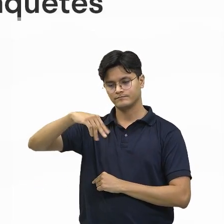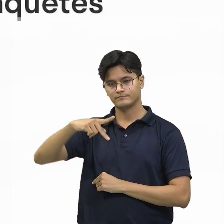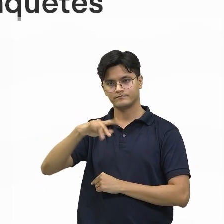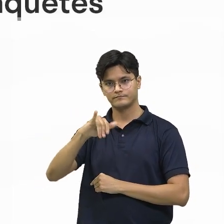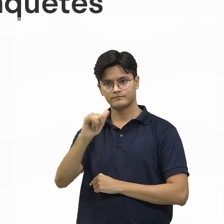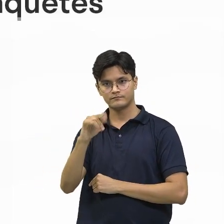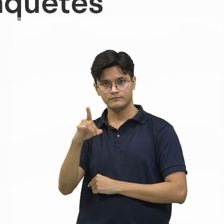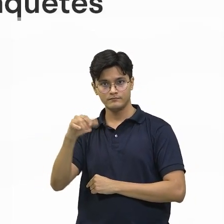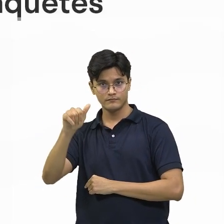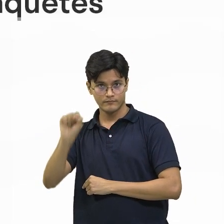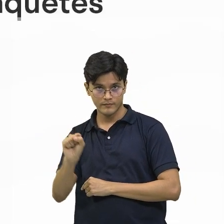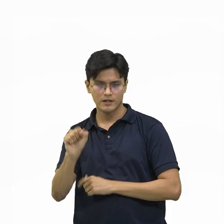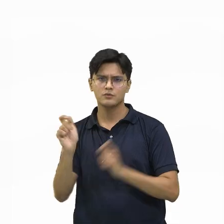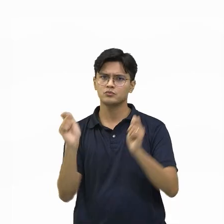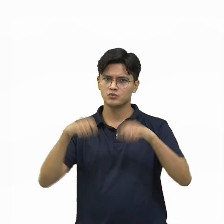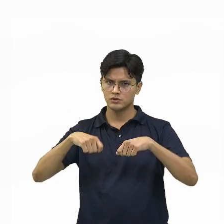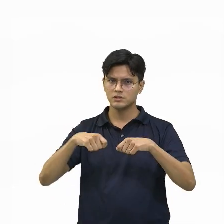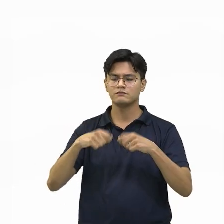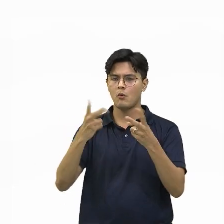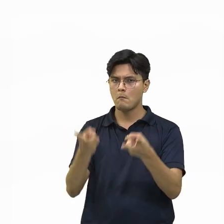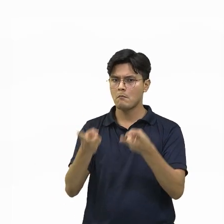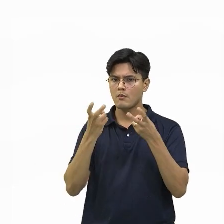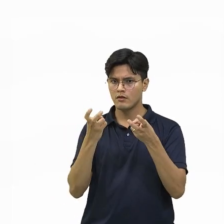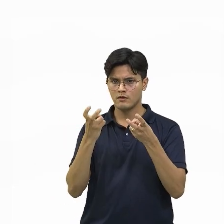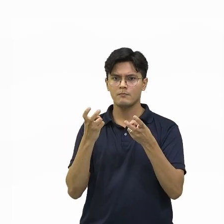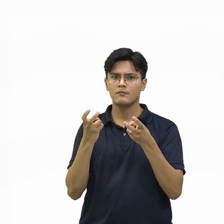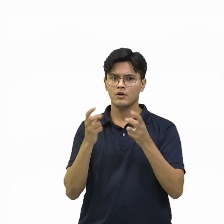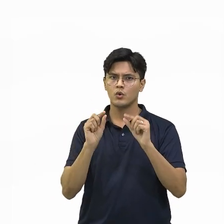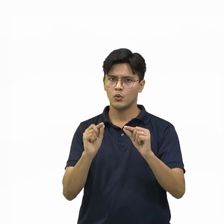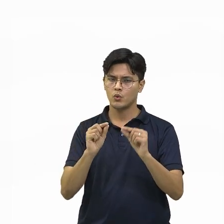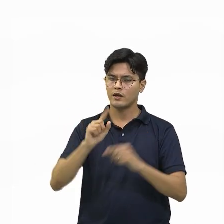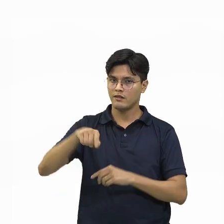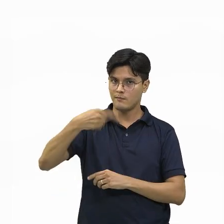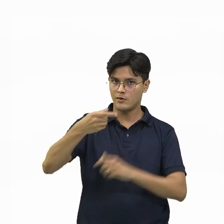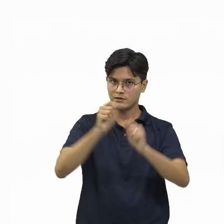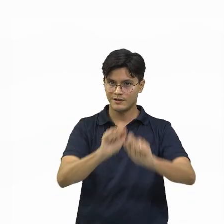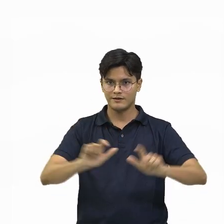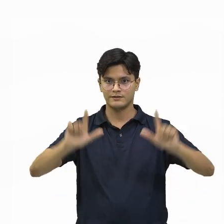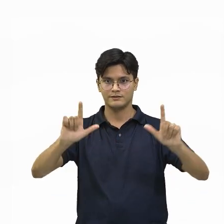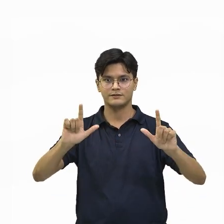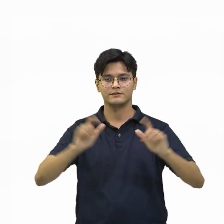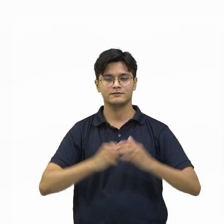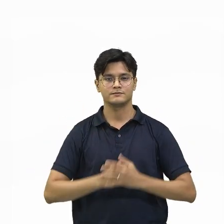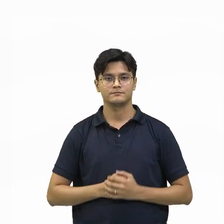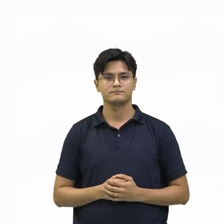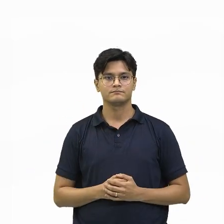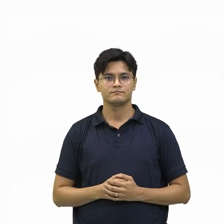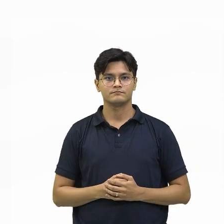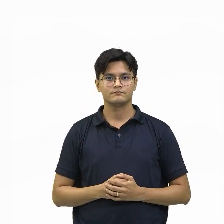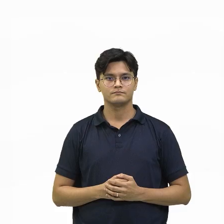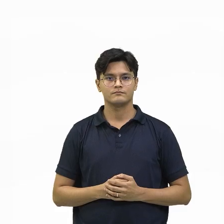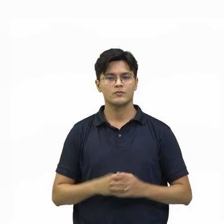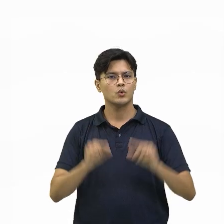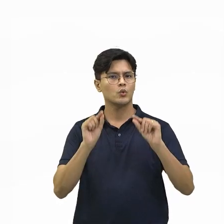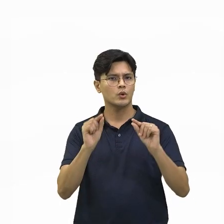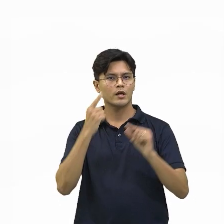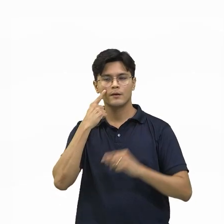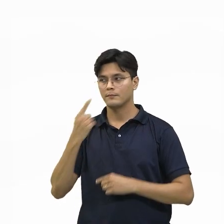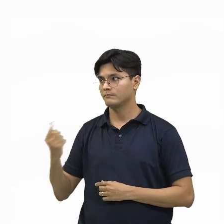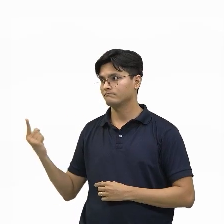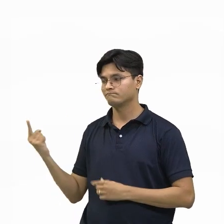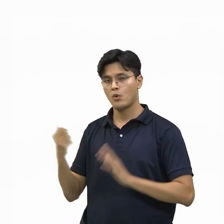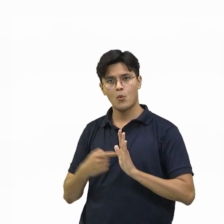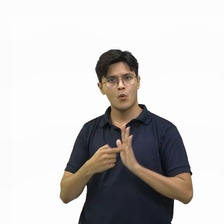pode perceber na nossa próxima cartela, né, que é justamente uma